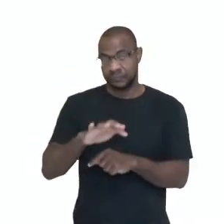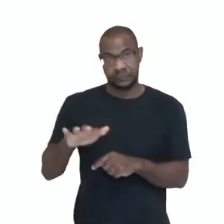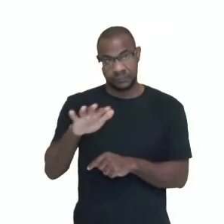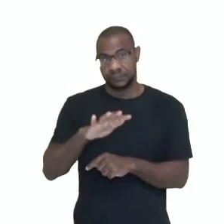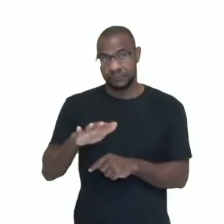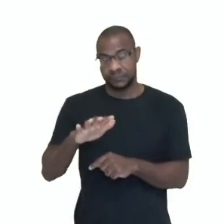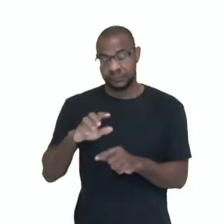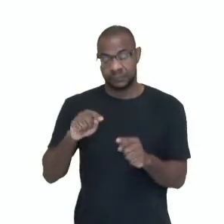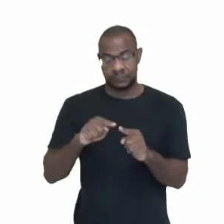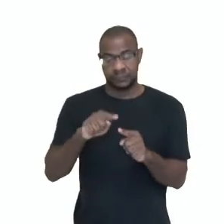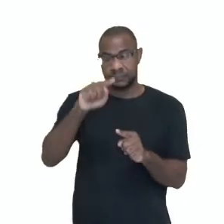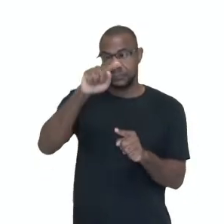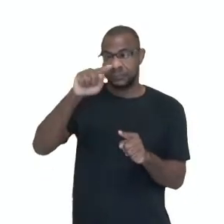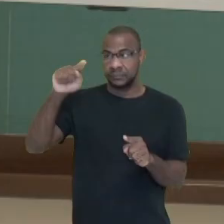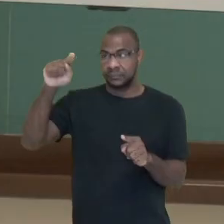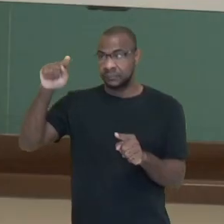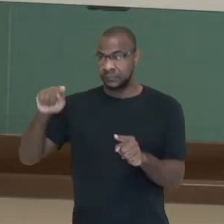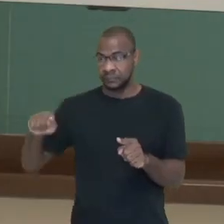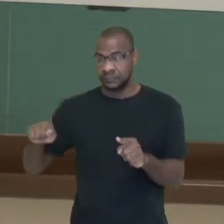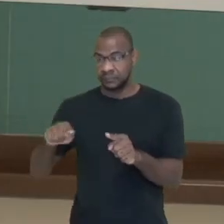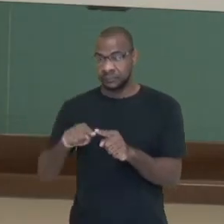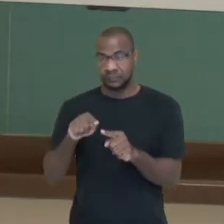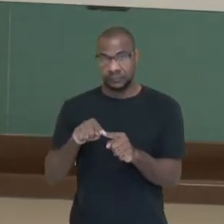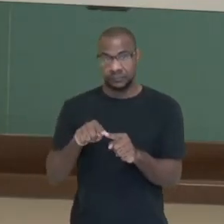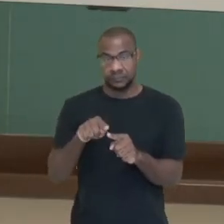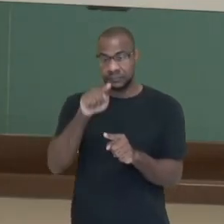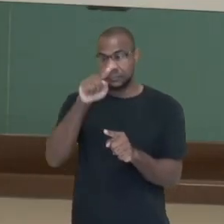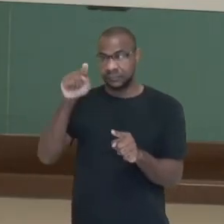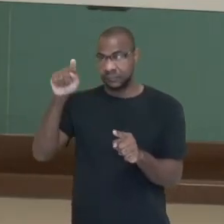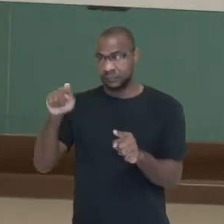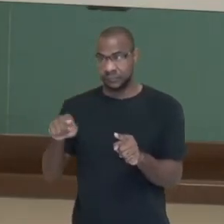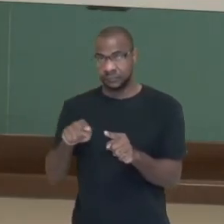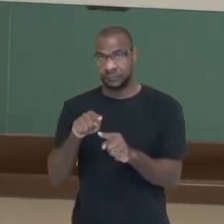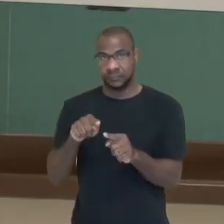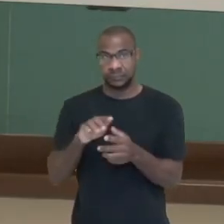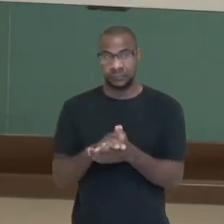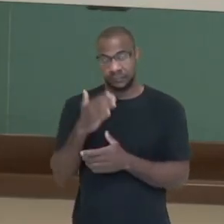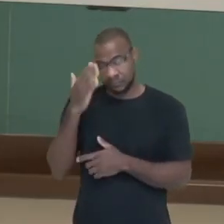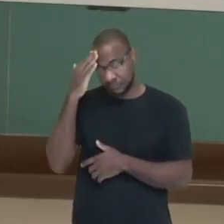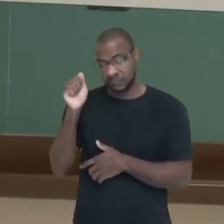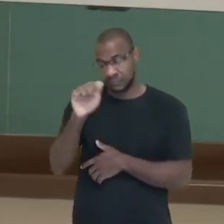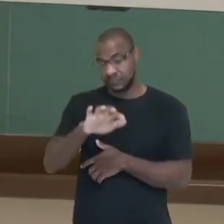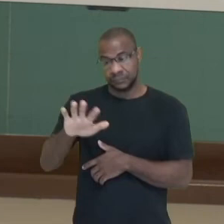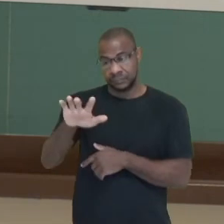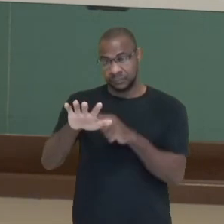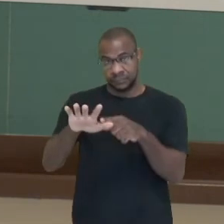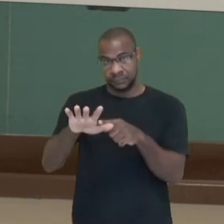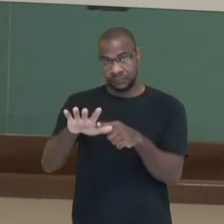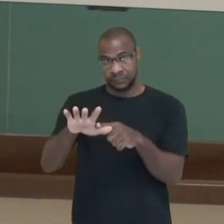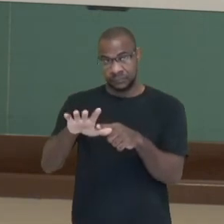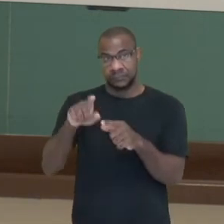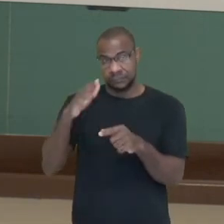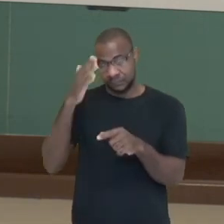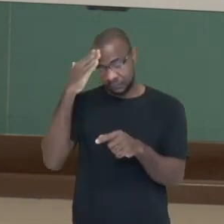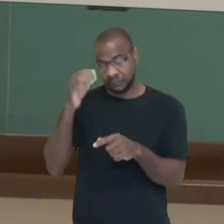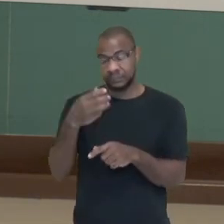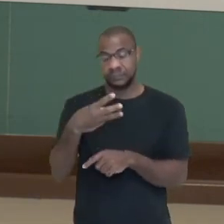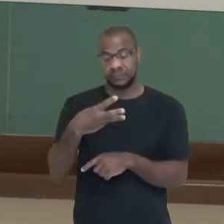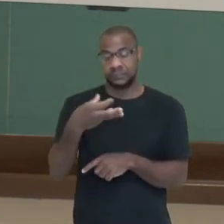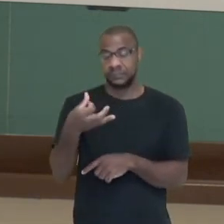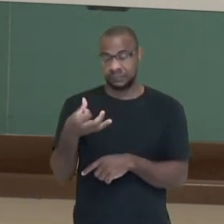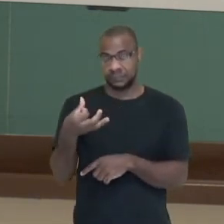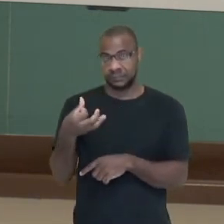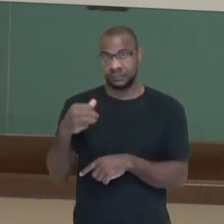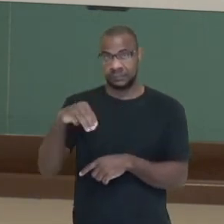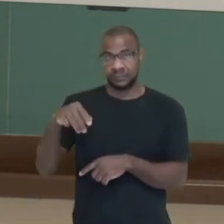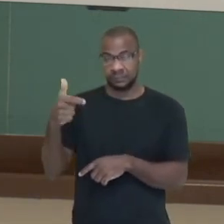retângulo. Muito bem. Eu sei a área do quadrado, eu já calculei, 36 metros quadrados, né? E